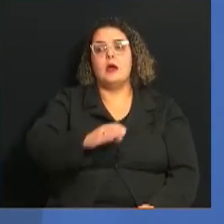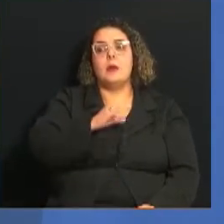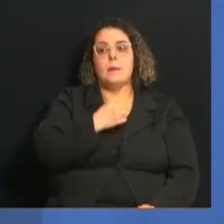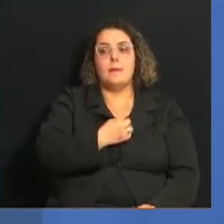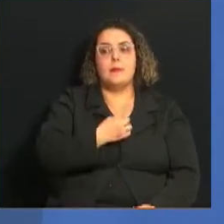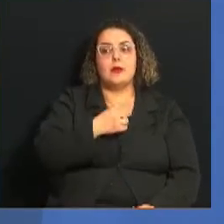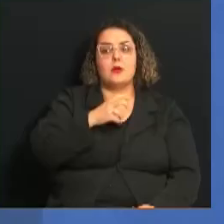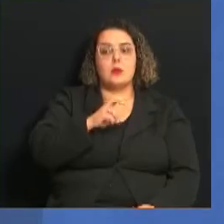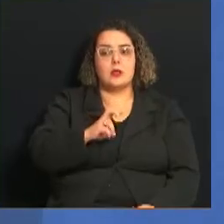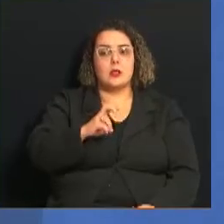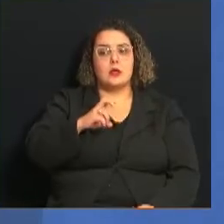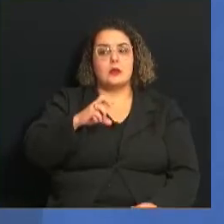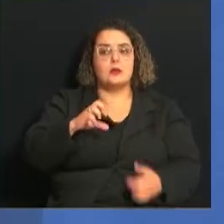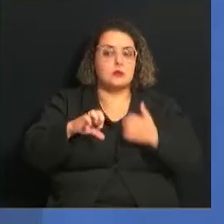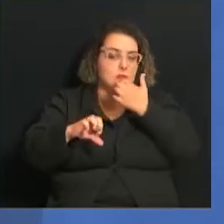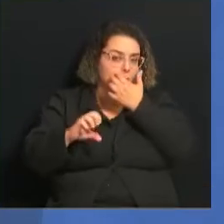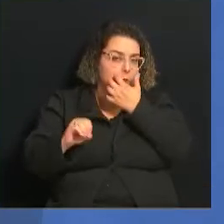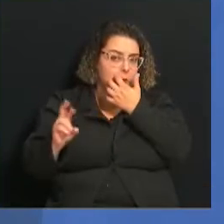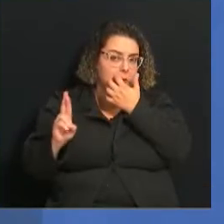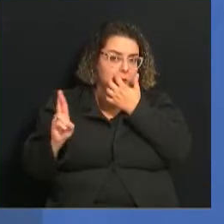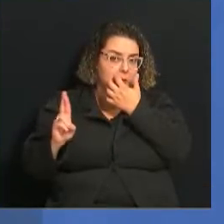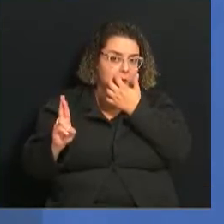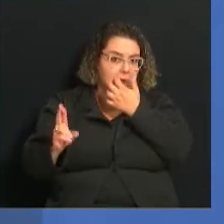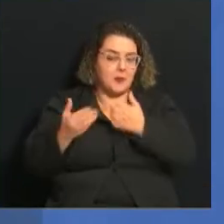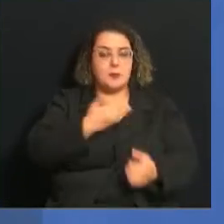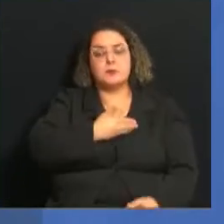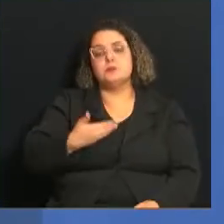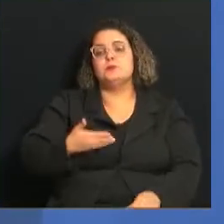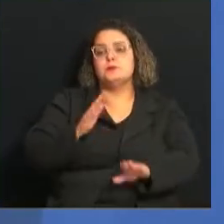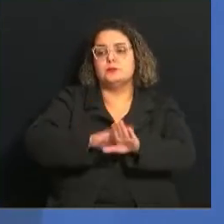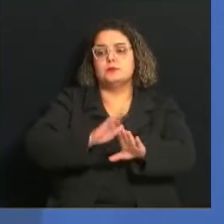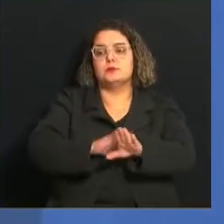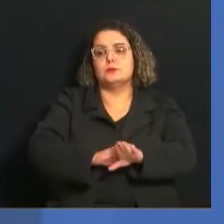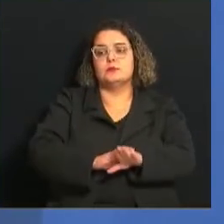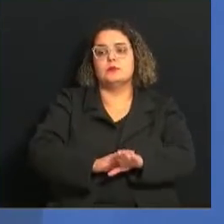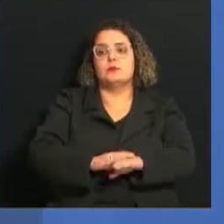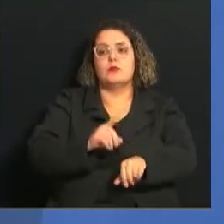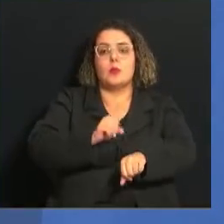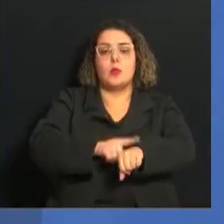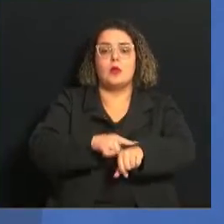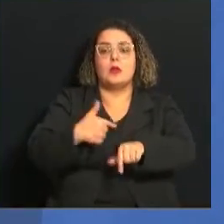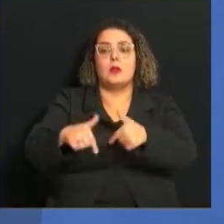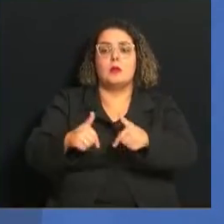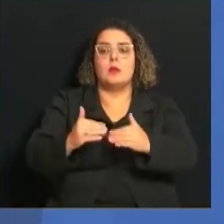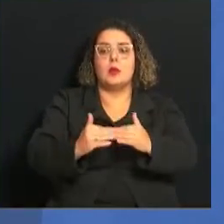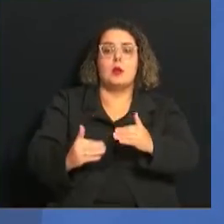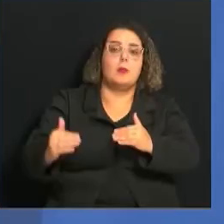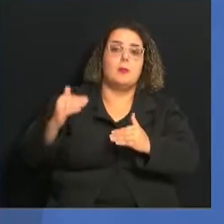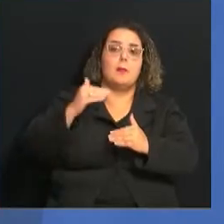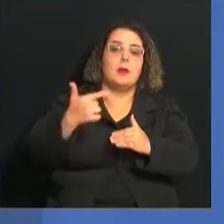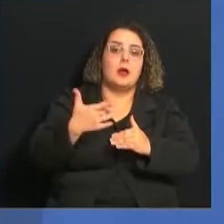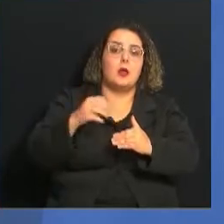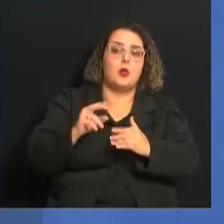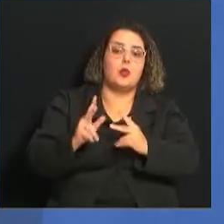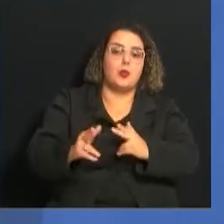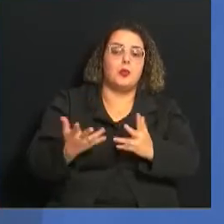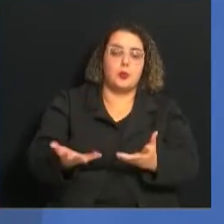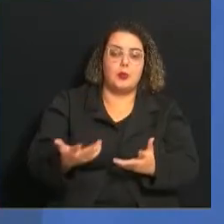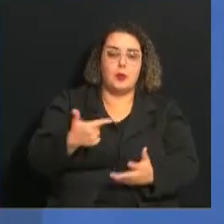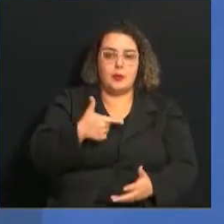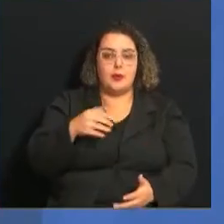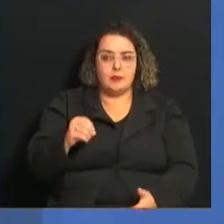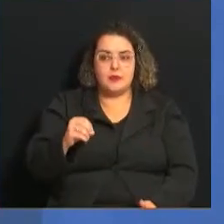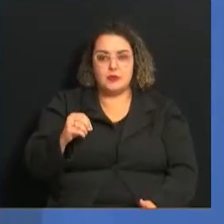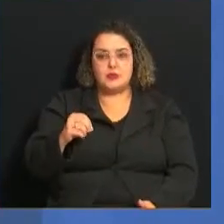auxílio refeição para os servidores da ativa com jornada igual ou superior a 20 horas semanais. O valor do